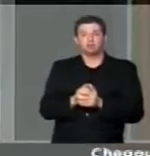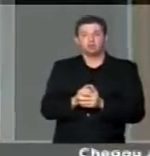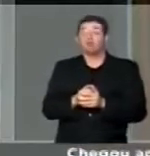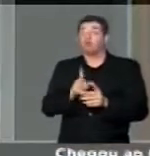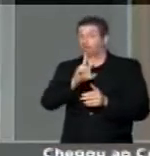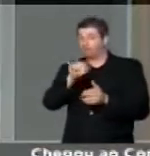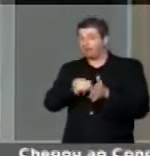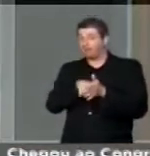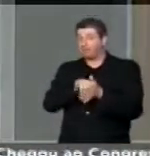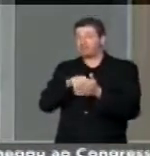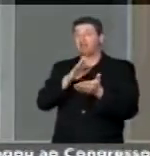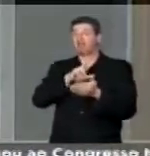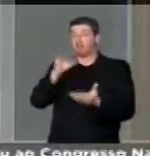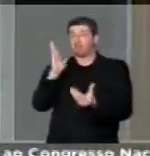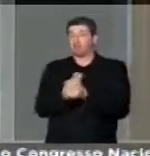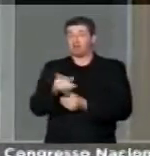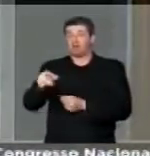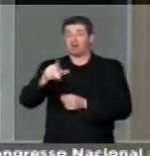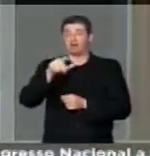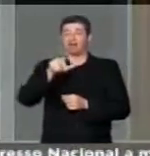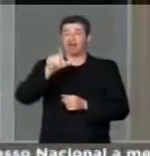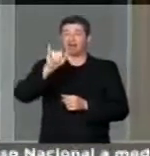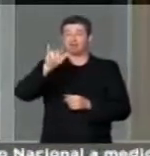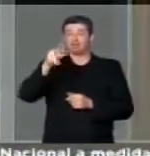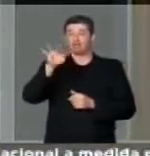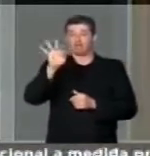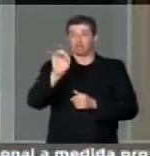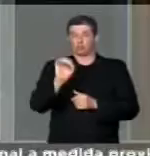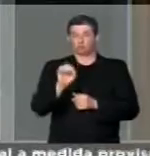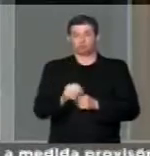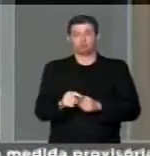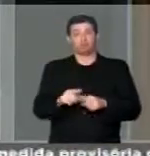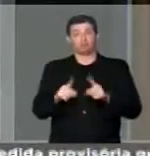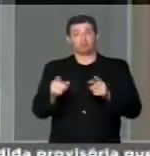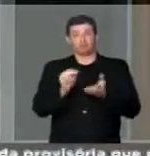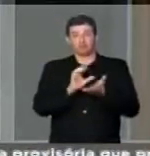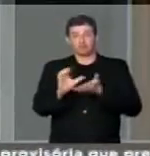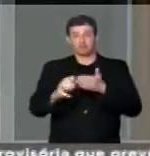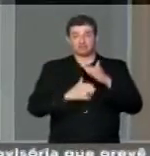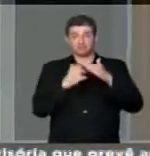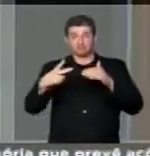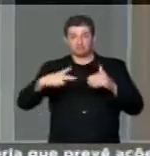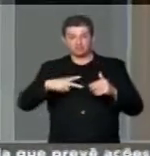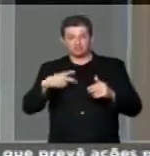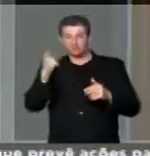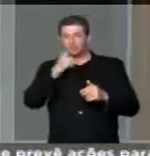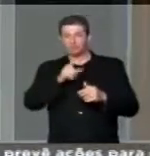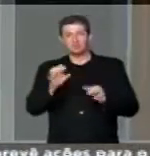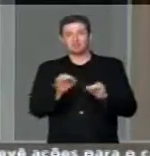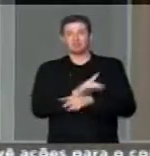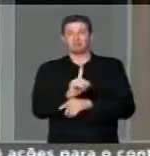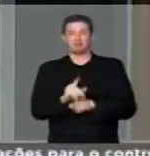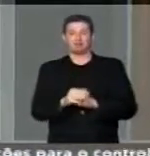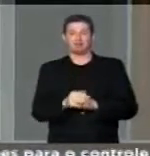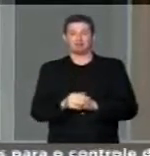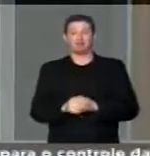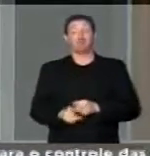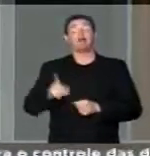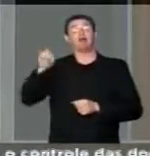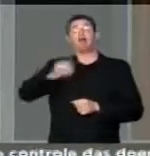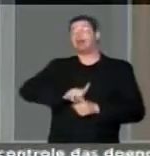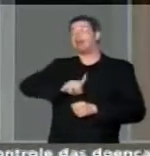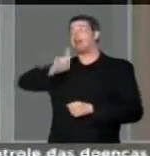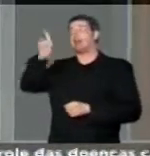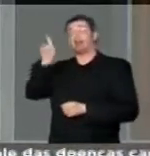indiciados na Lava Jato, não foi capaz de acabar com o financiamento privado de campanha. Teve que vir lá